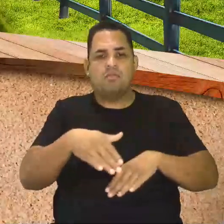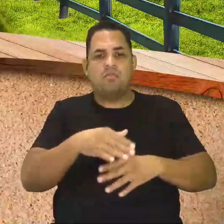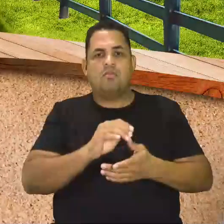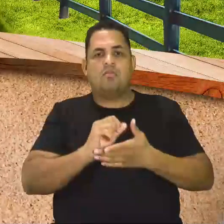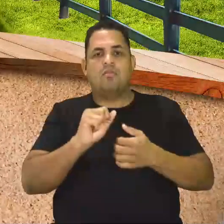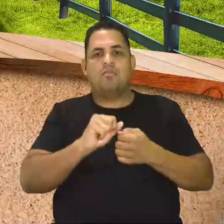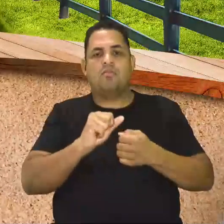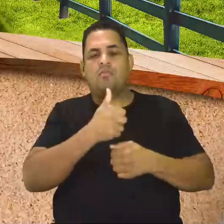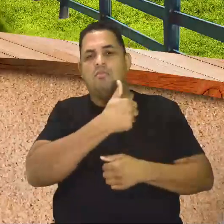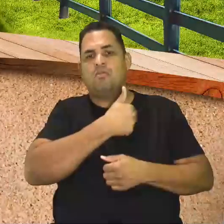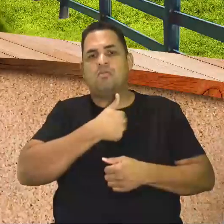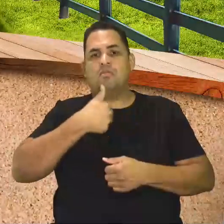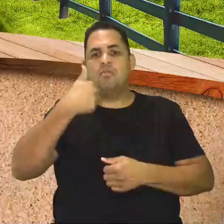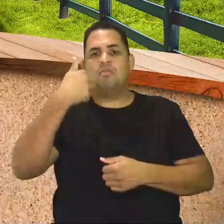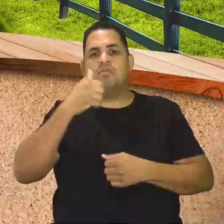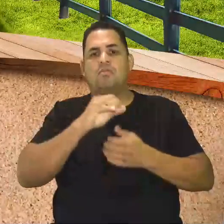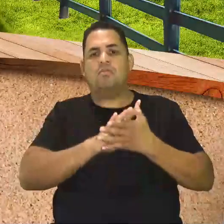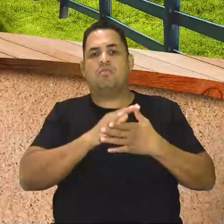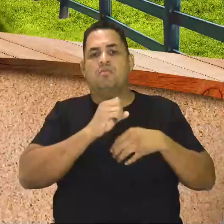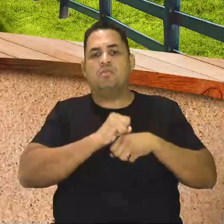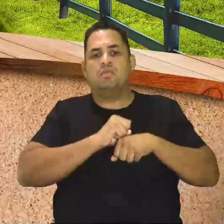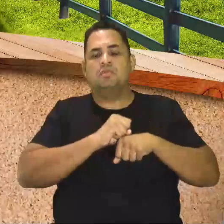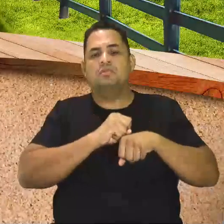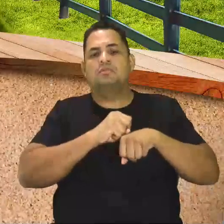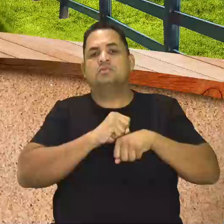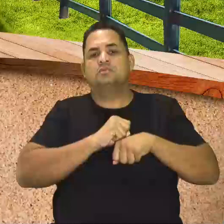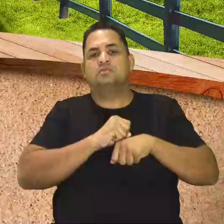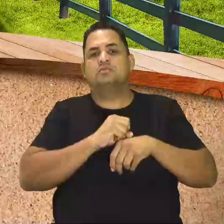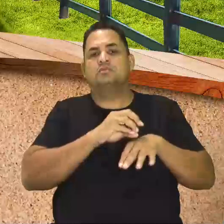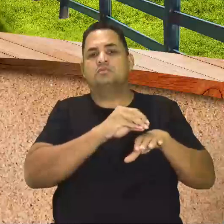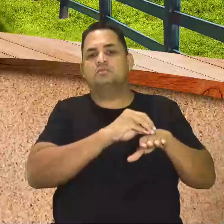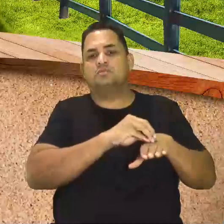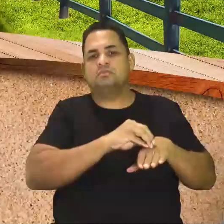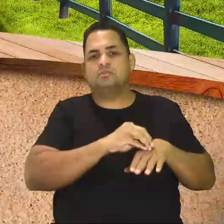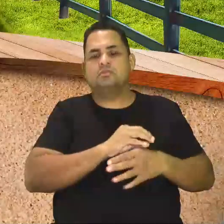feito um melhoramento para expansão não, para...